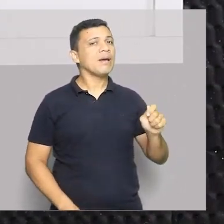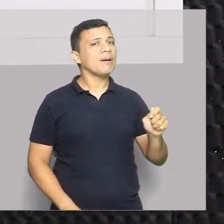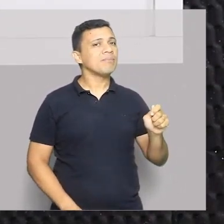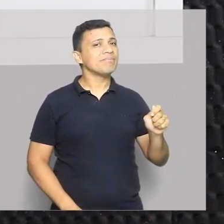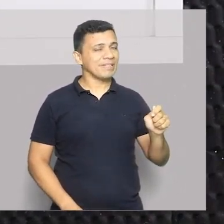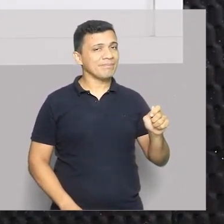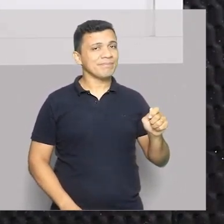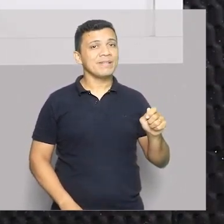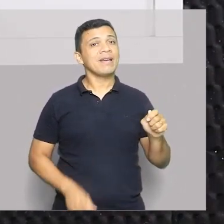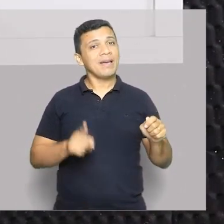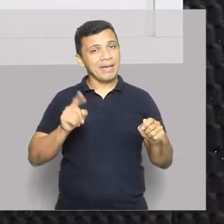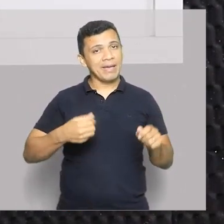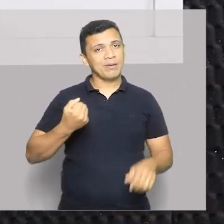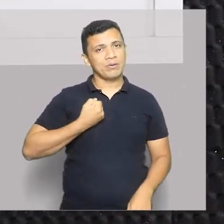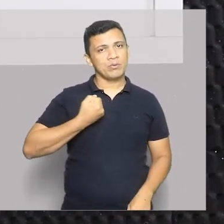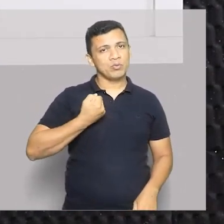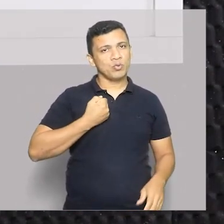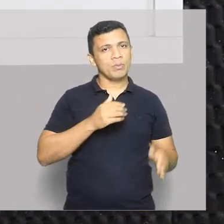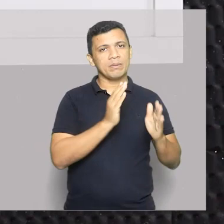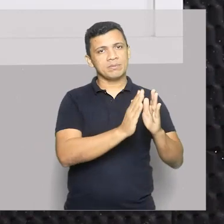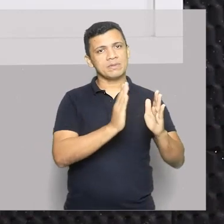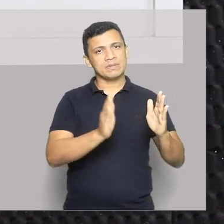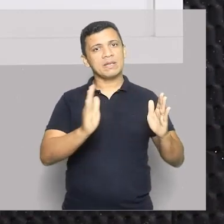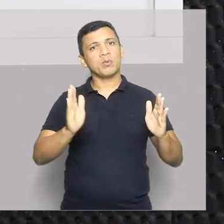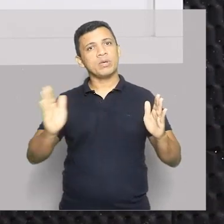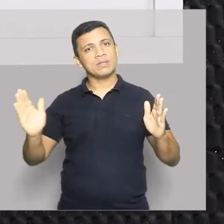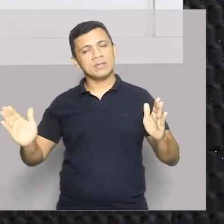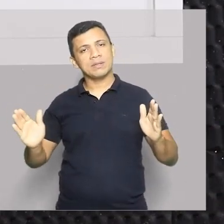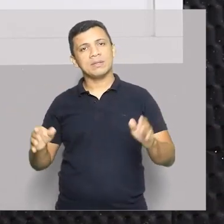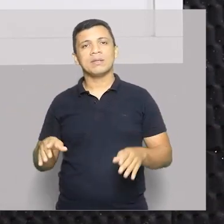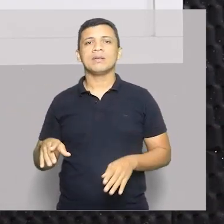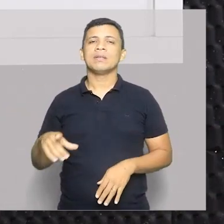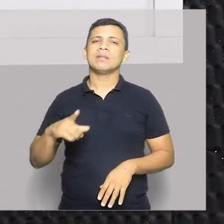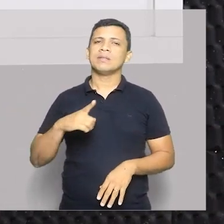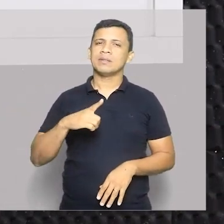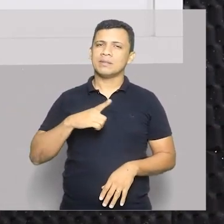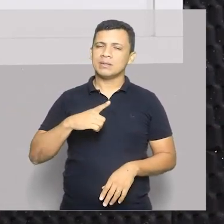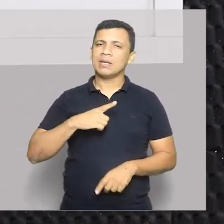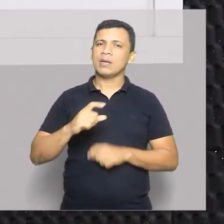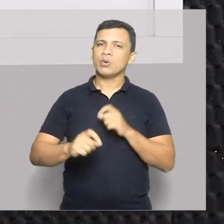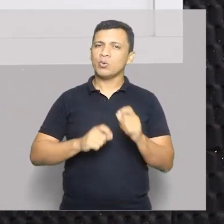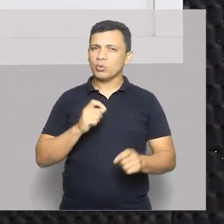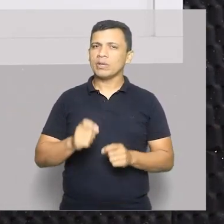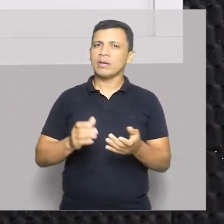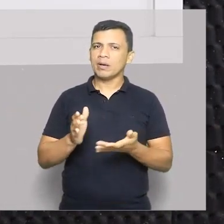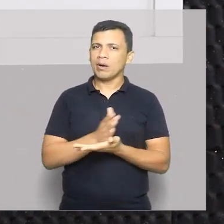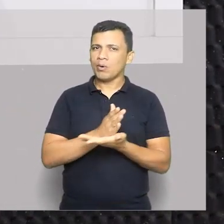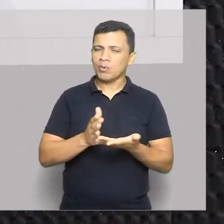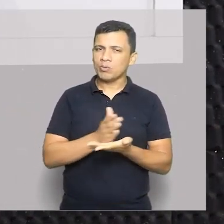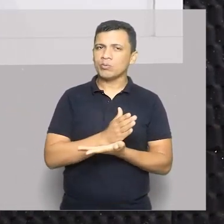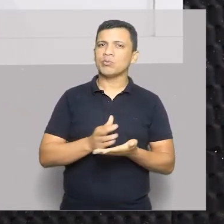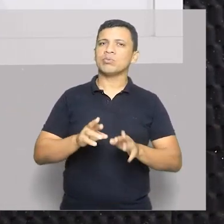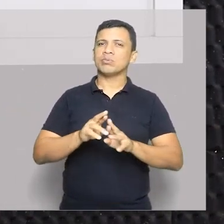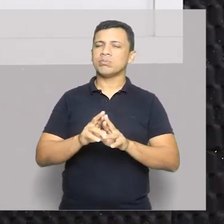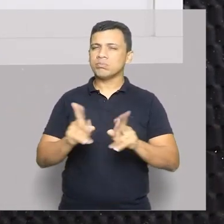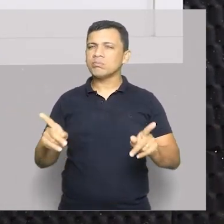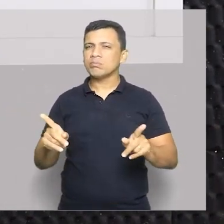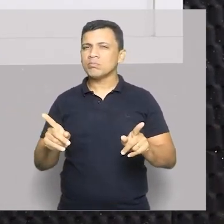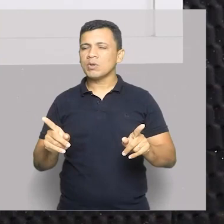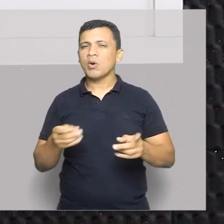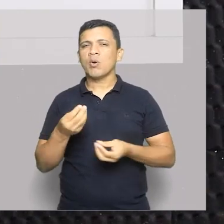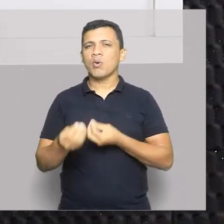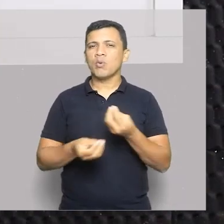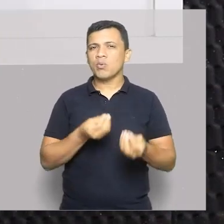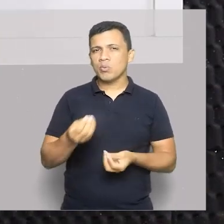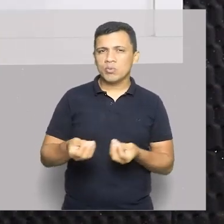numérica, né? Só que é uma sequência numérica que tem certo determinado comportamento, tá? Então, qual é o comportamento?